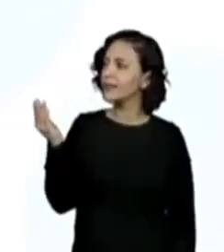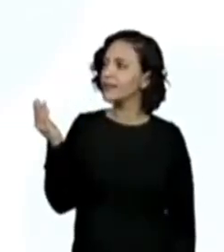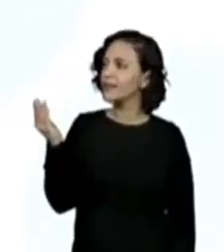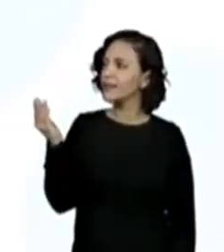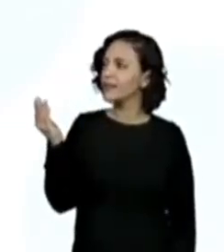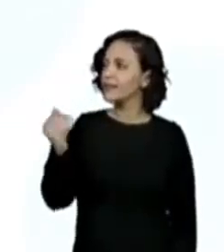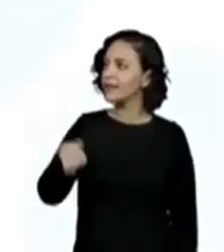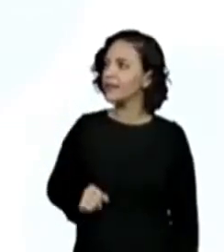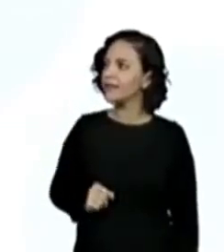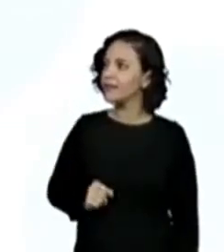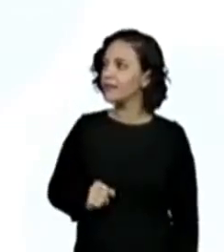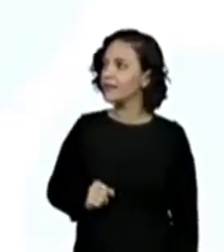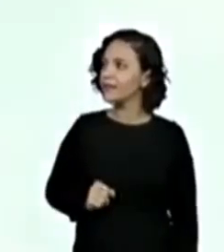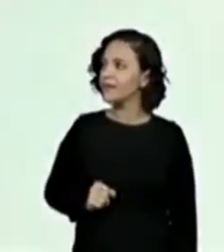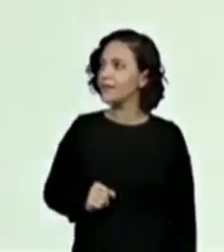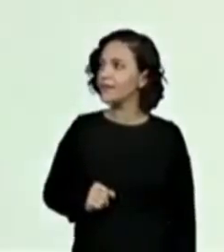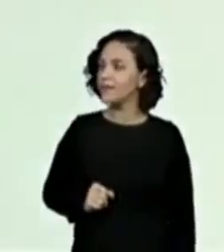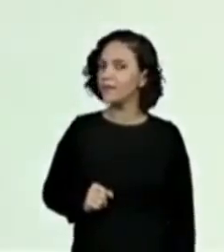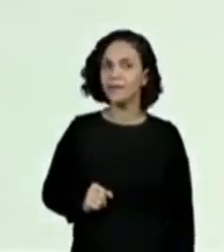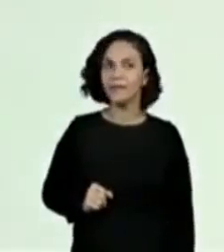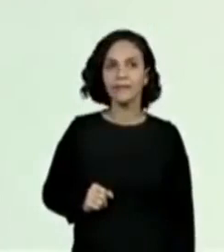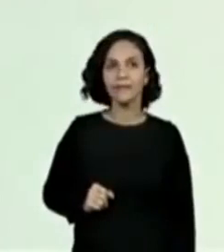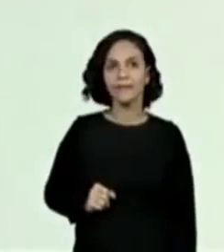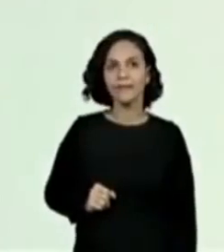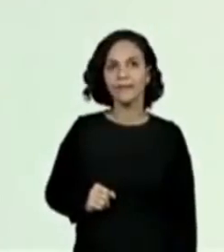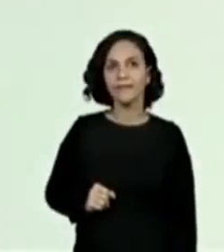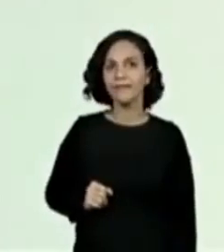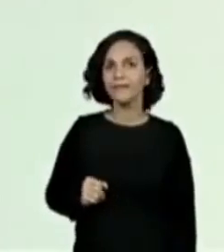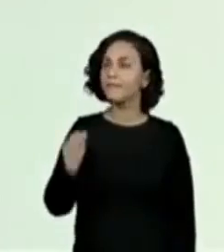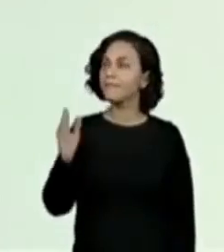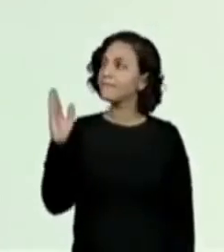Quantas maçãs há nesta caixa?